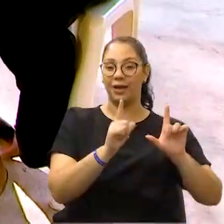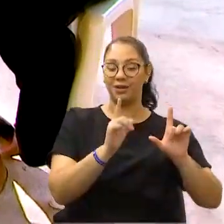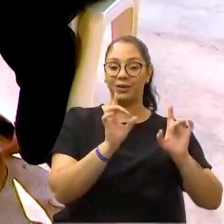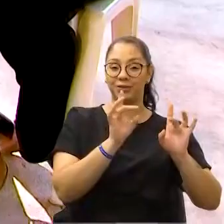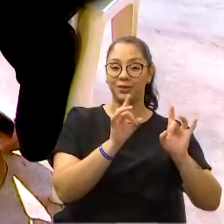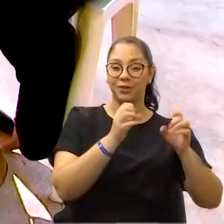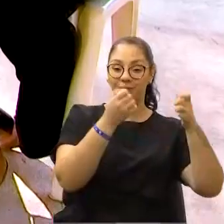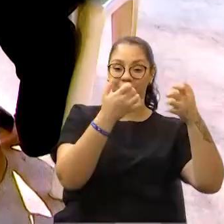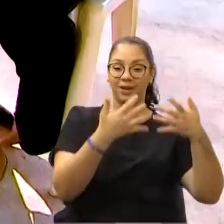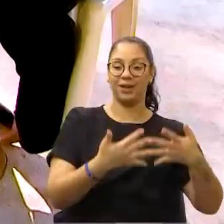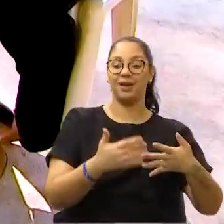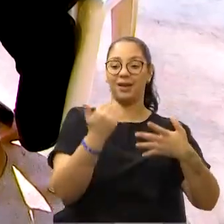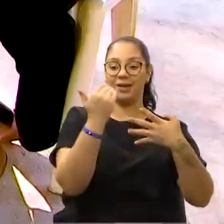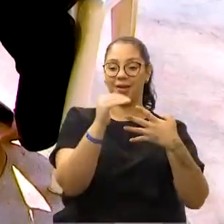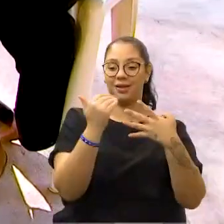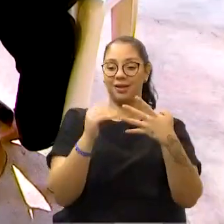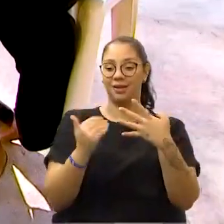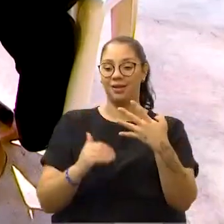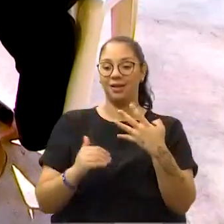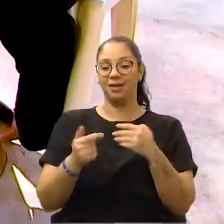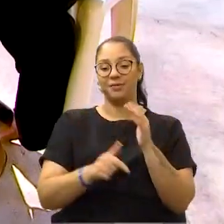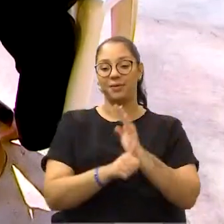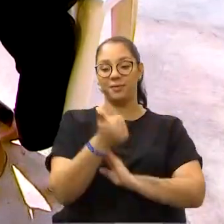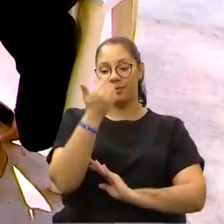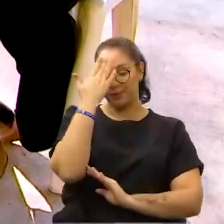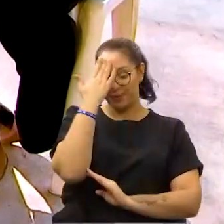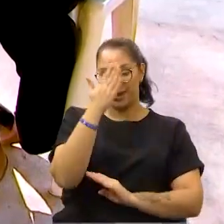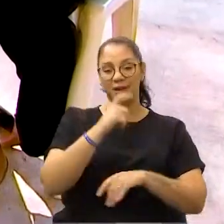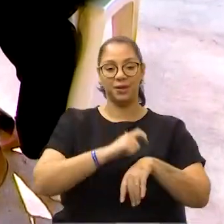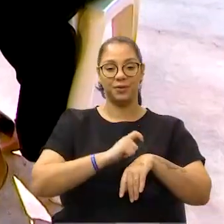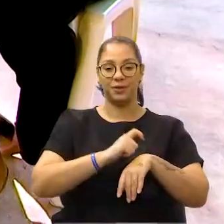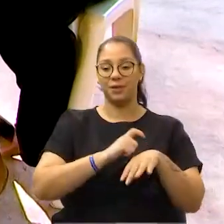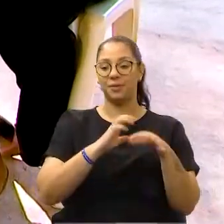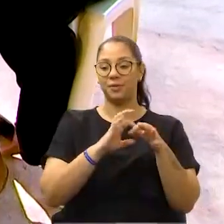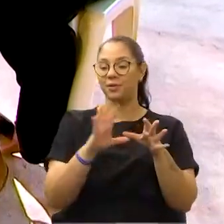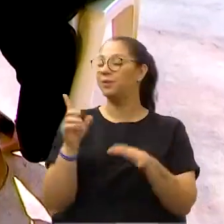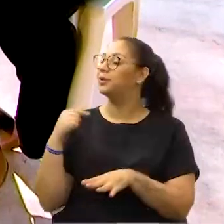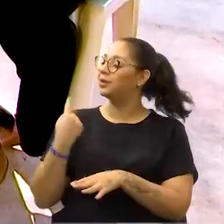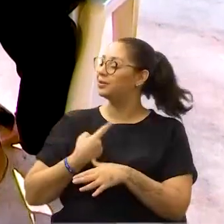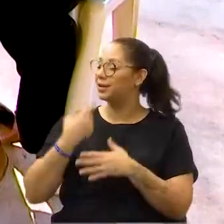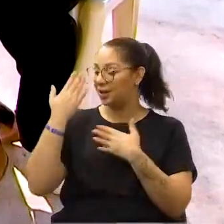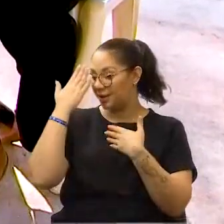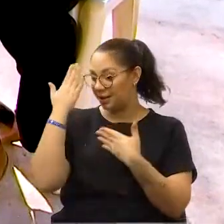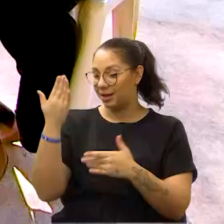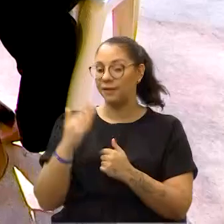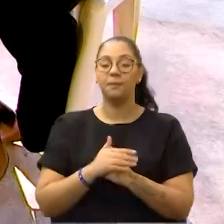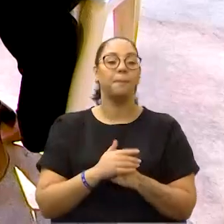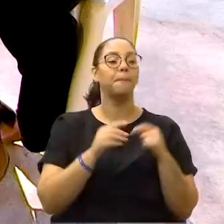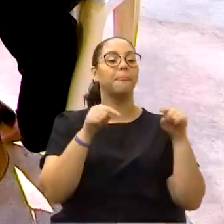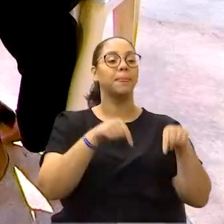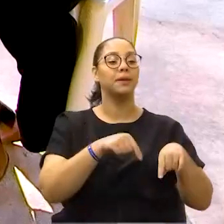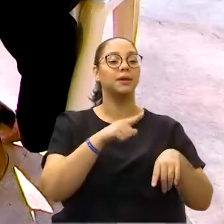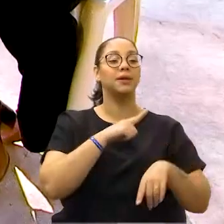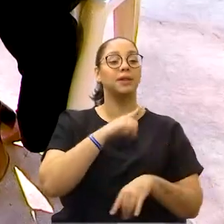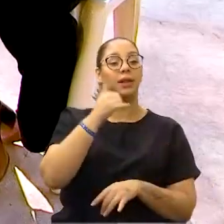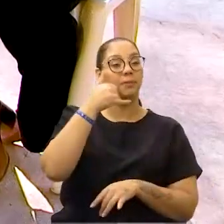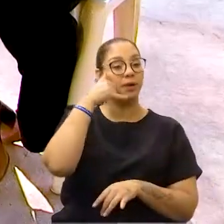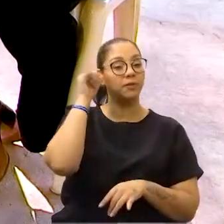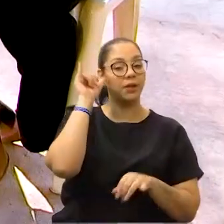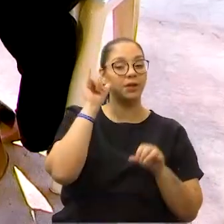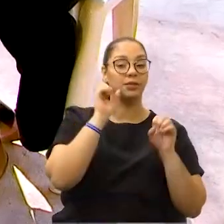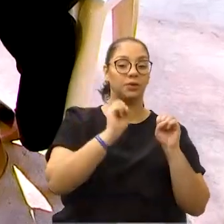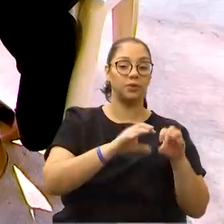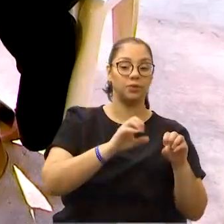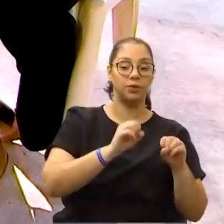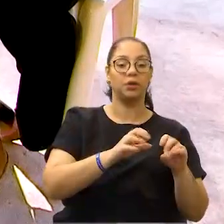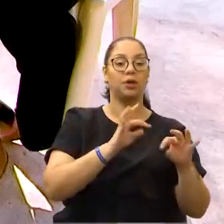ser um quadro só para cada eixo para dizer tudo que tem, né, meninas? Primeiro, obrigada pelo tempo de vocês, viu? Agradece. Aqui